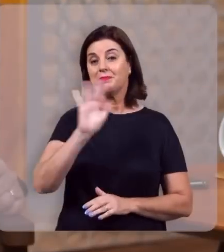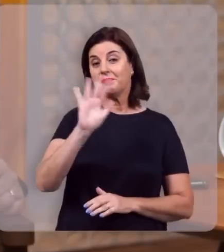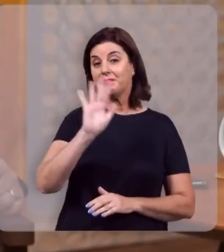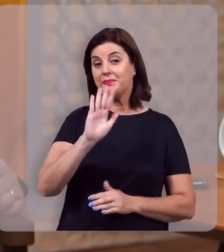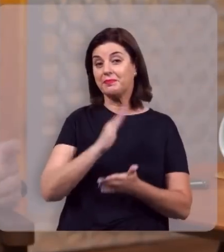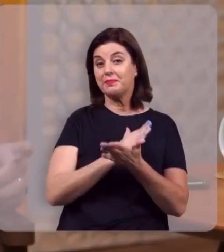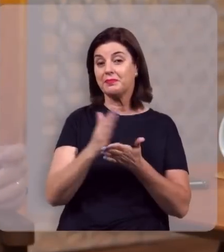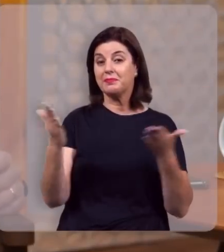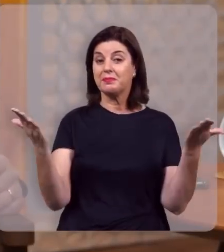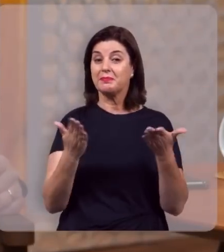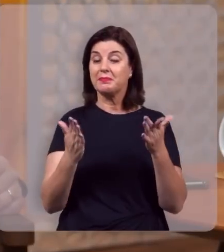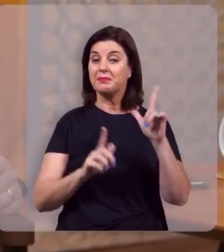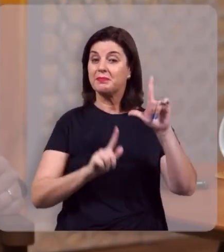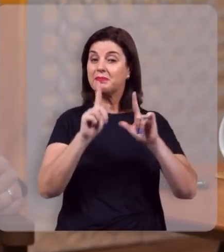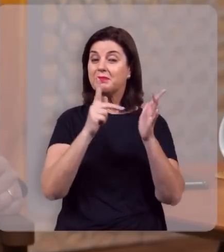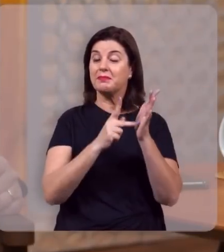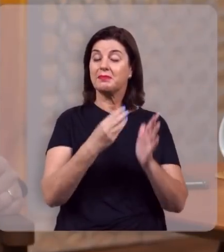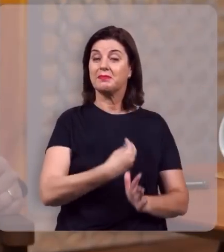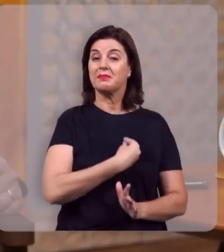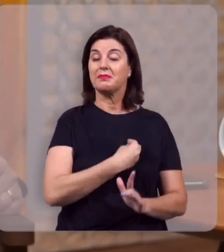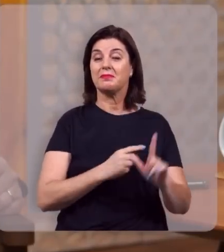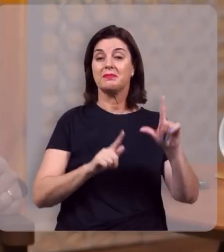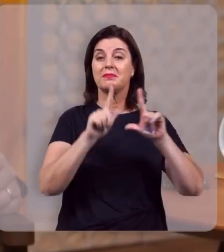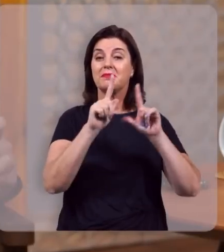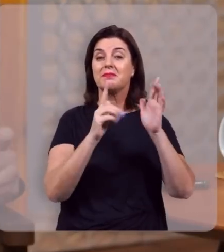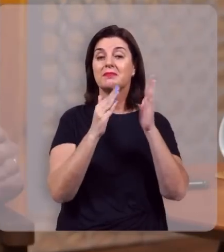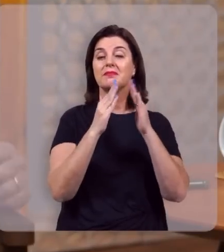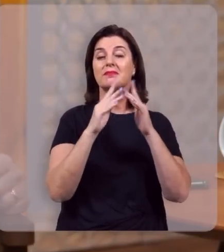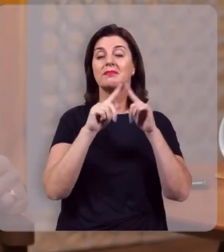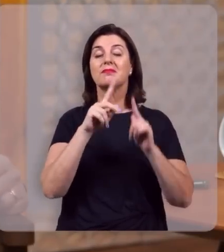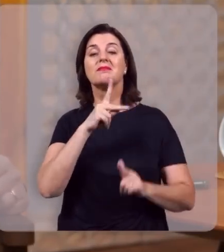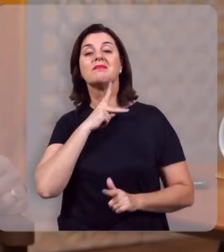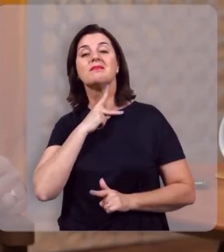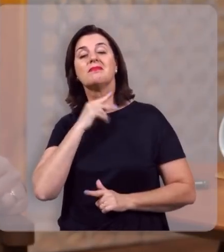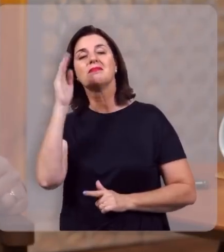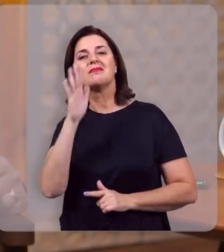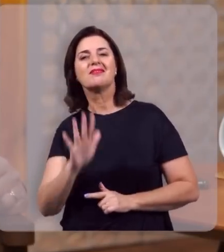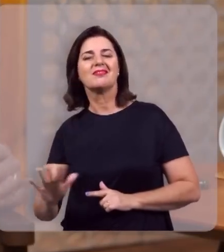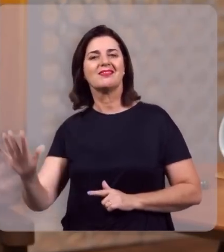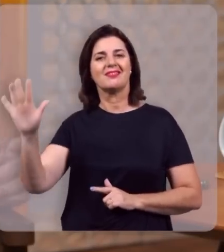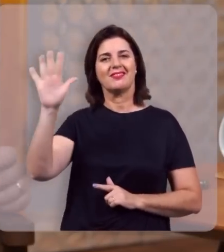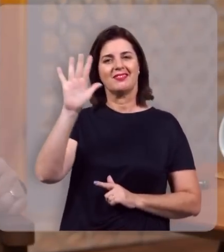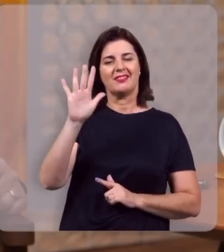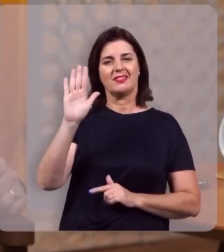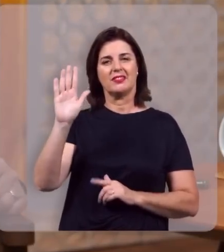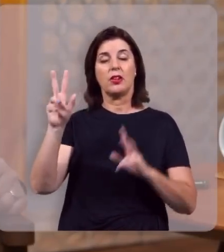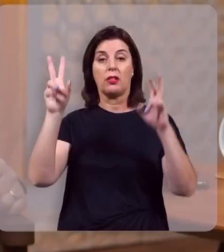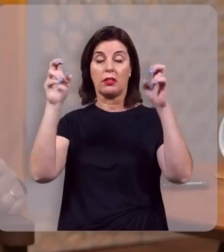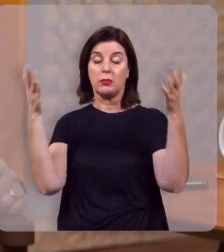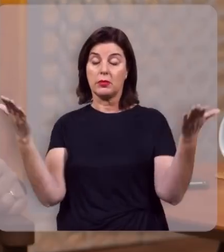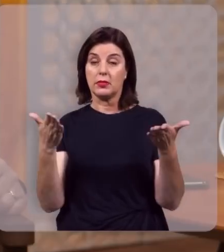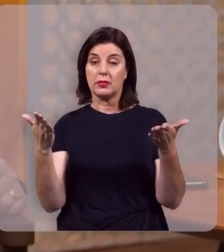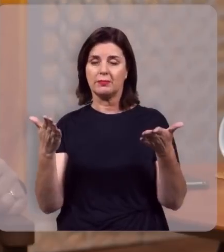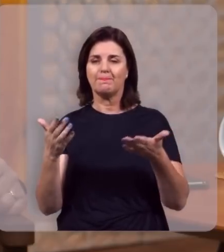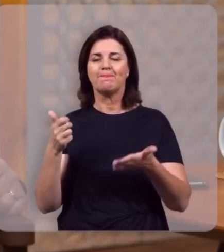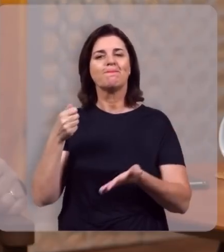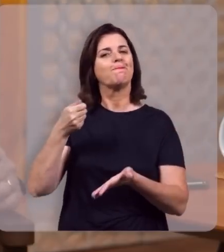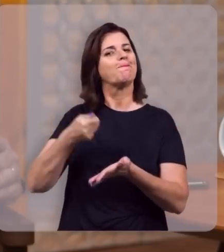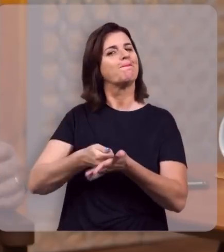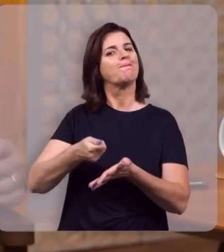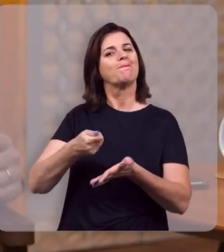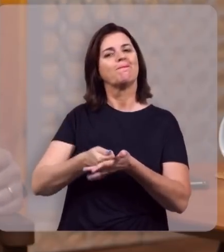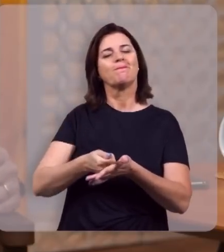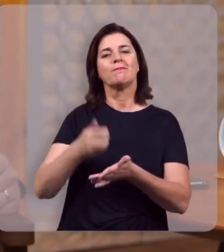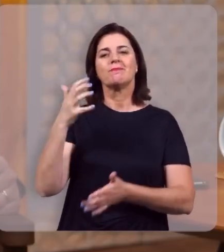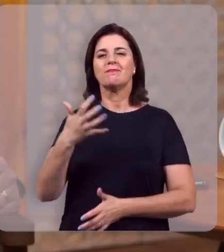Olá, começamos agora mais um Verdade e Vida, programa da Igreja Presbiteriana do Brasil. A temática de hoje, a